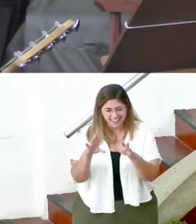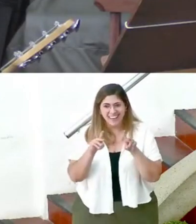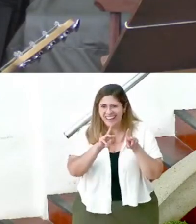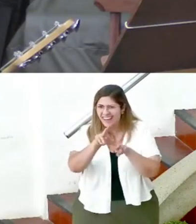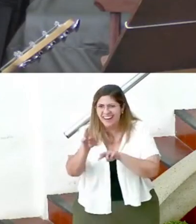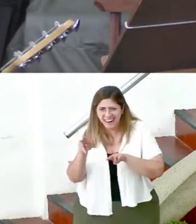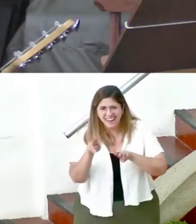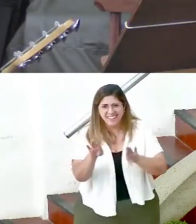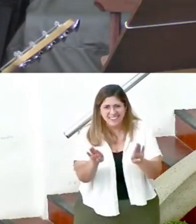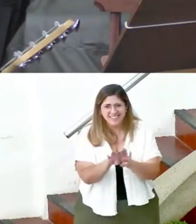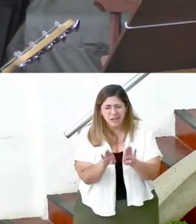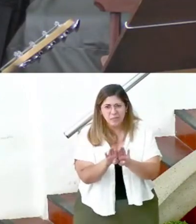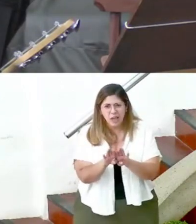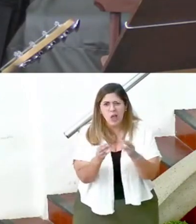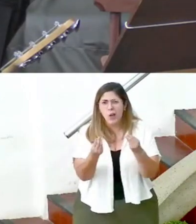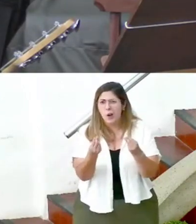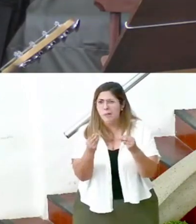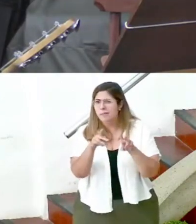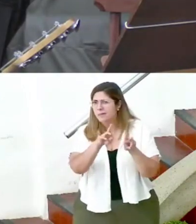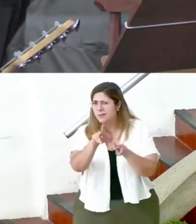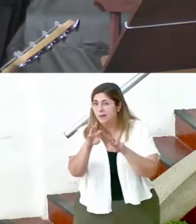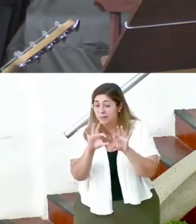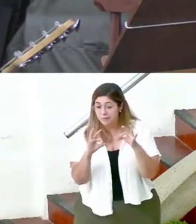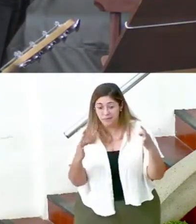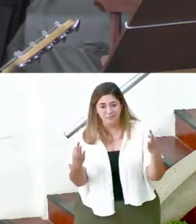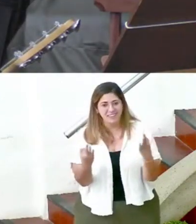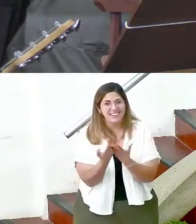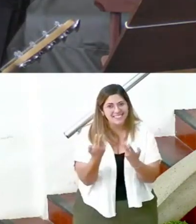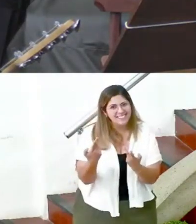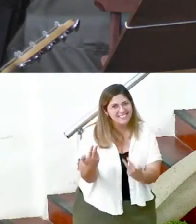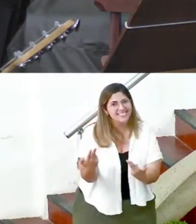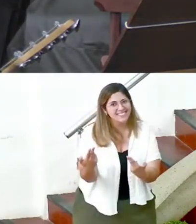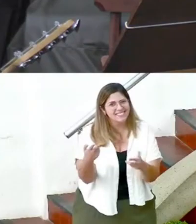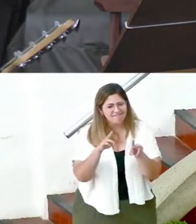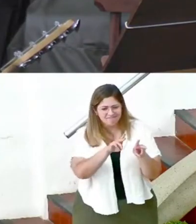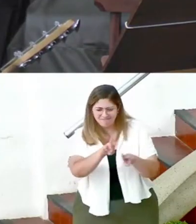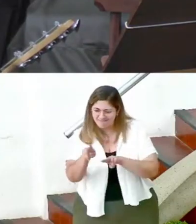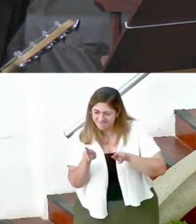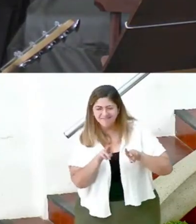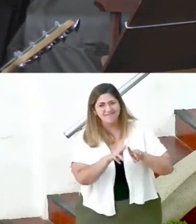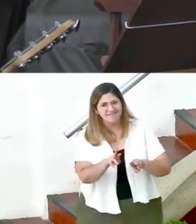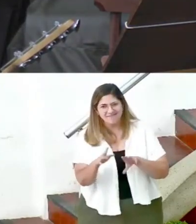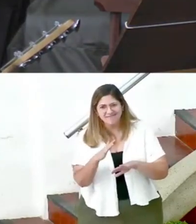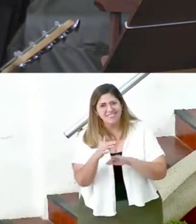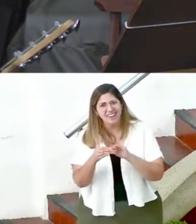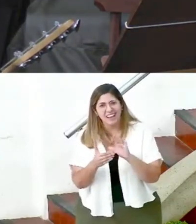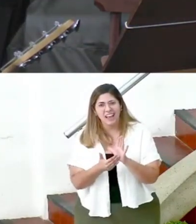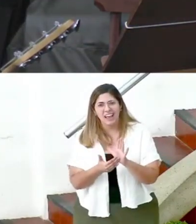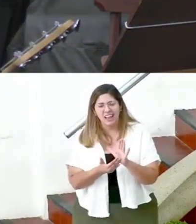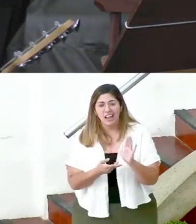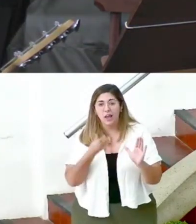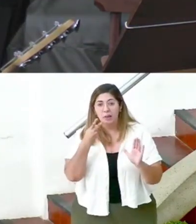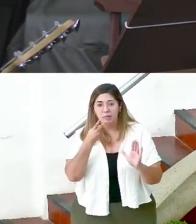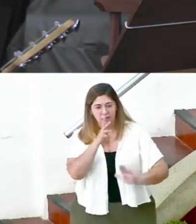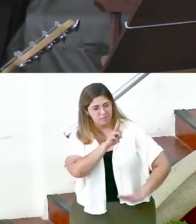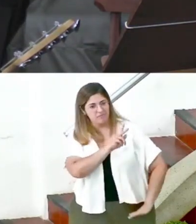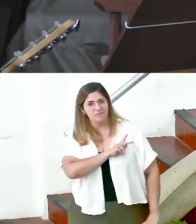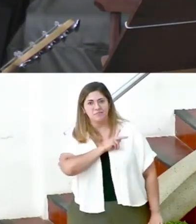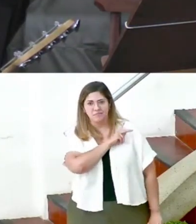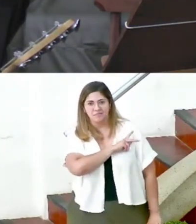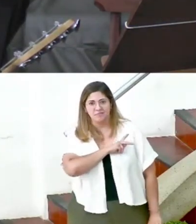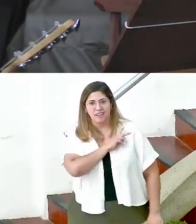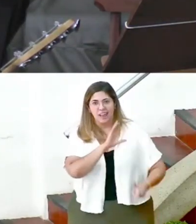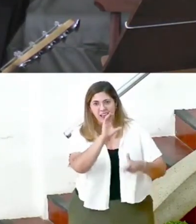é? Irmãos, olha só, a gente é irmão. Coisa boa. Isso já acontecia lá com Paulo e com os coríntios,